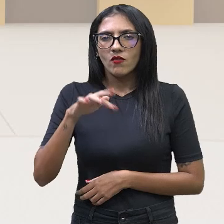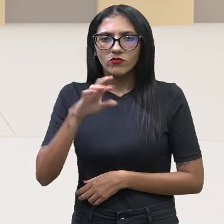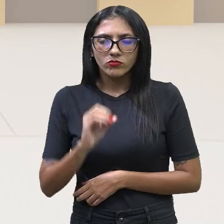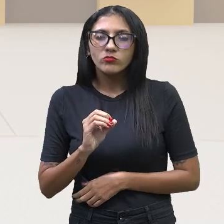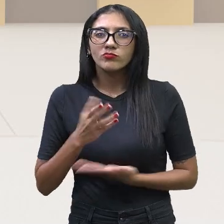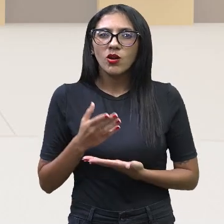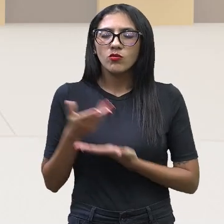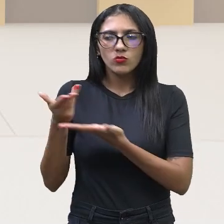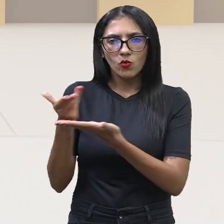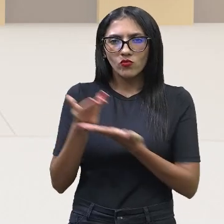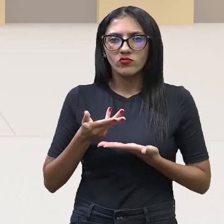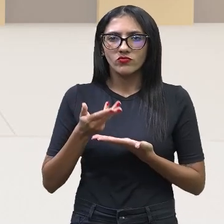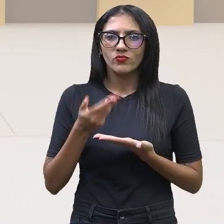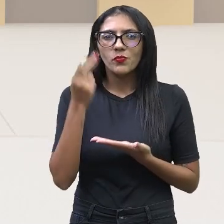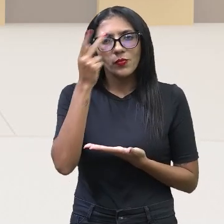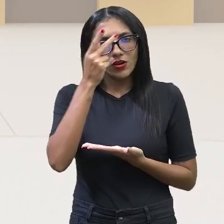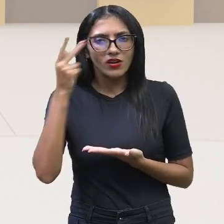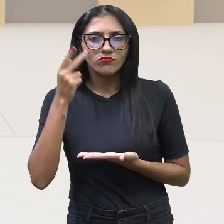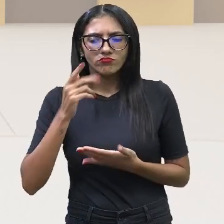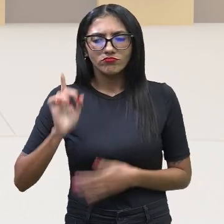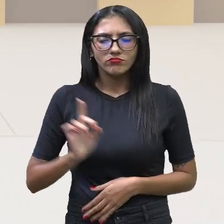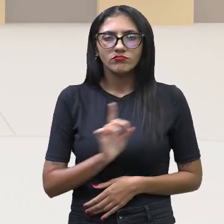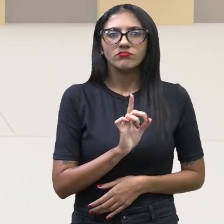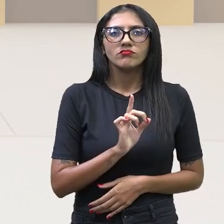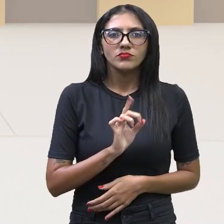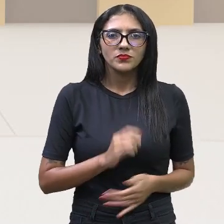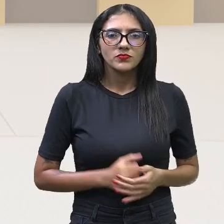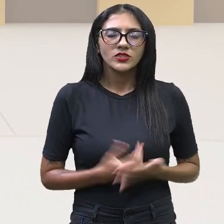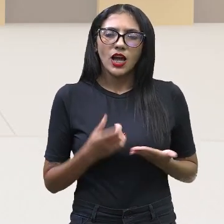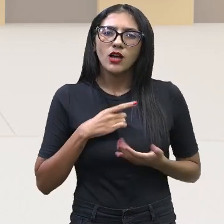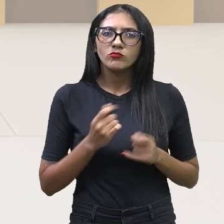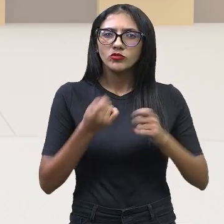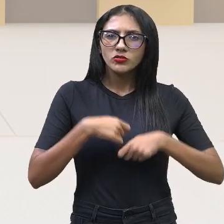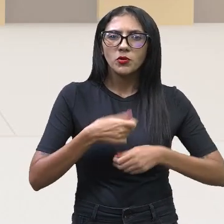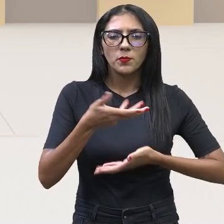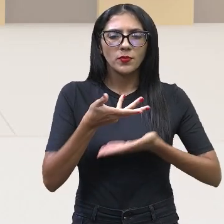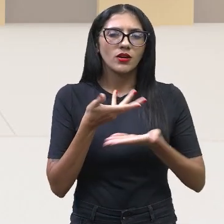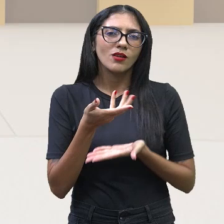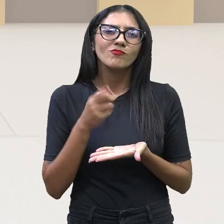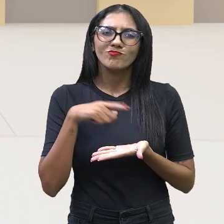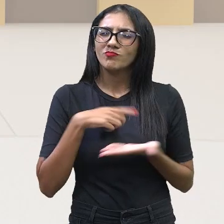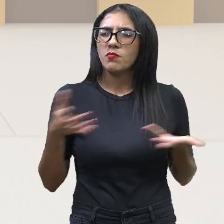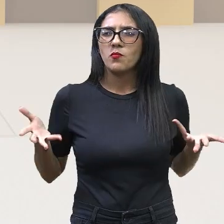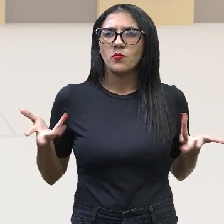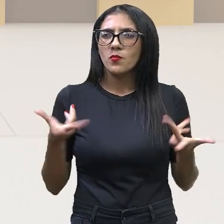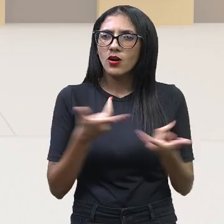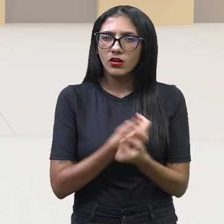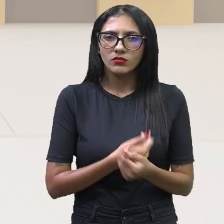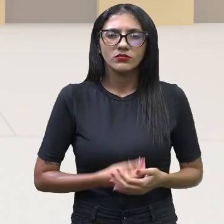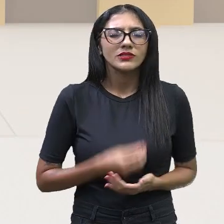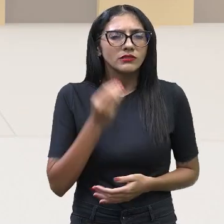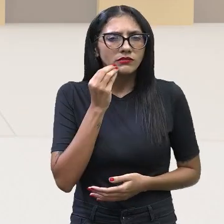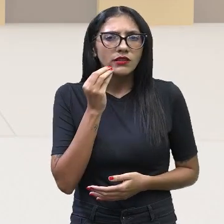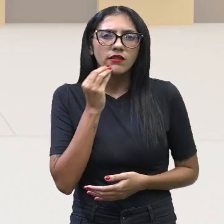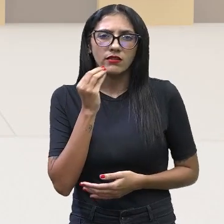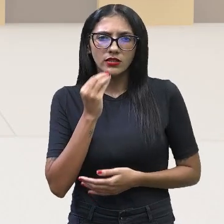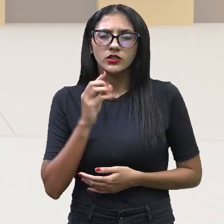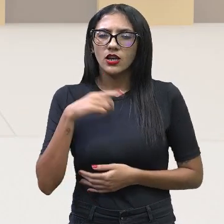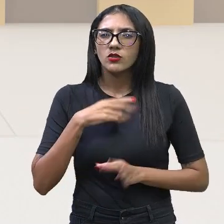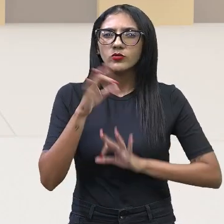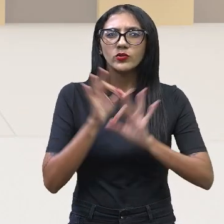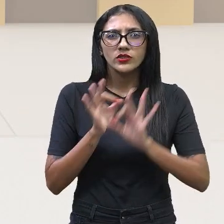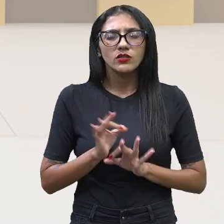ele para a sala de aula, e aí, a partir daí, um diálogo, isso é maravilhoso. Tente fazer esses